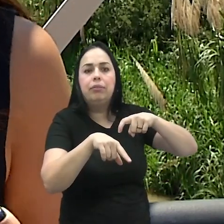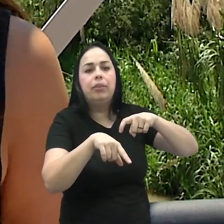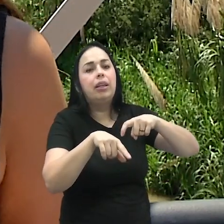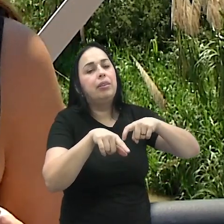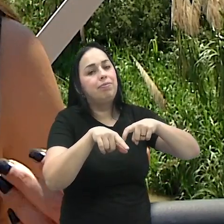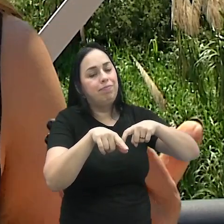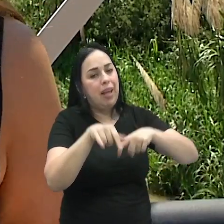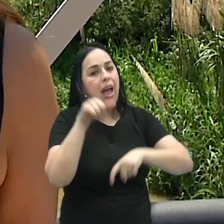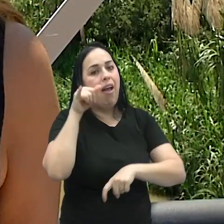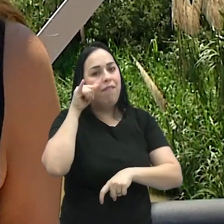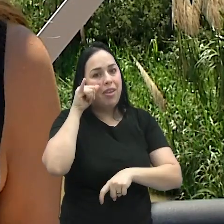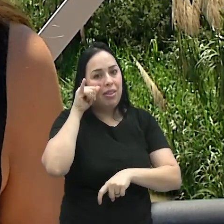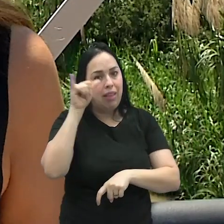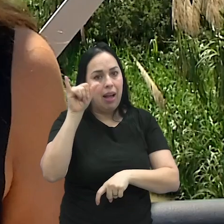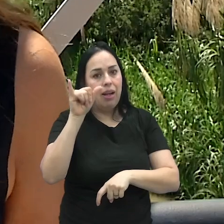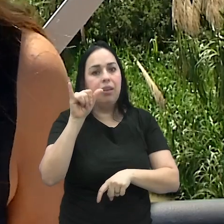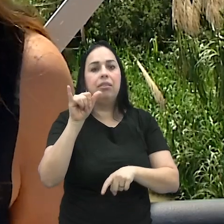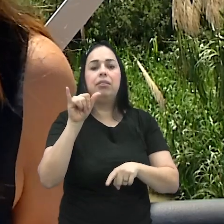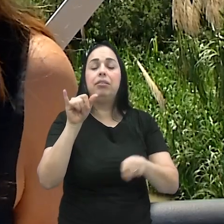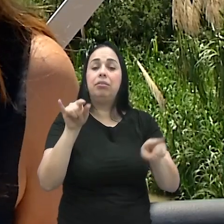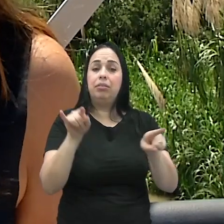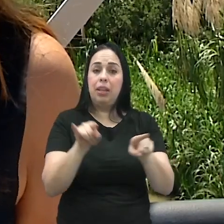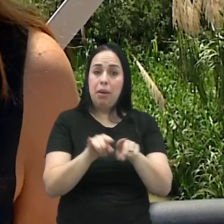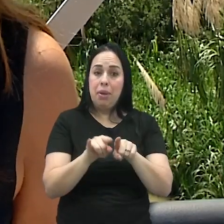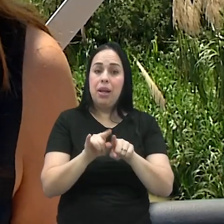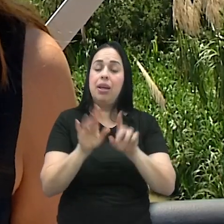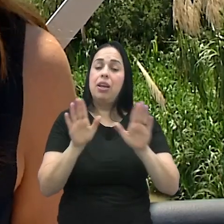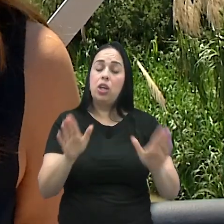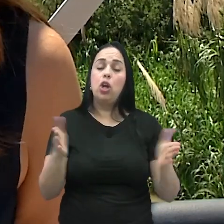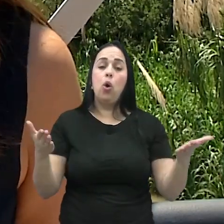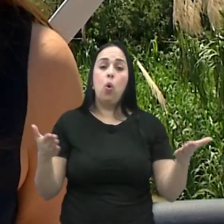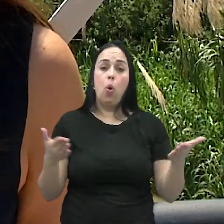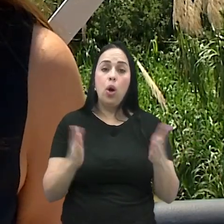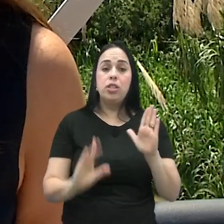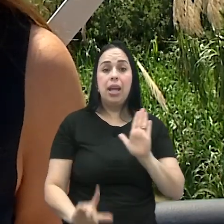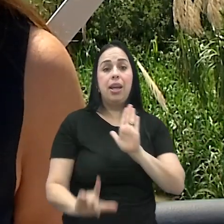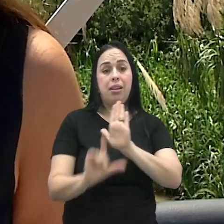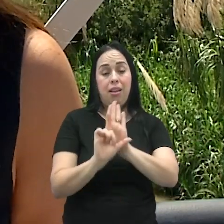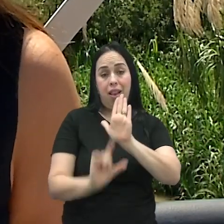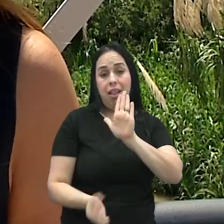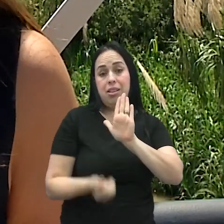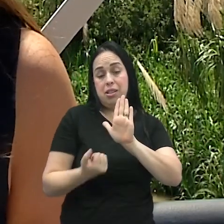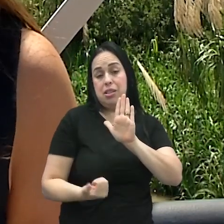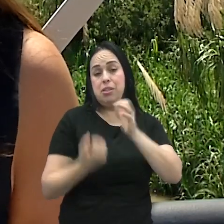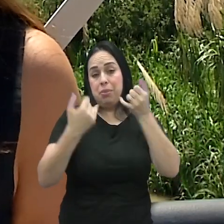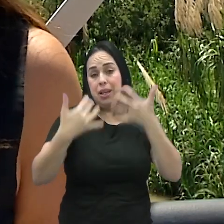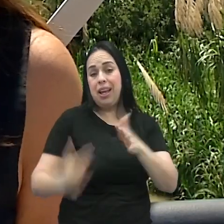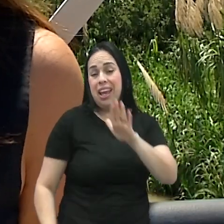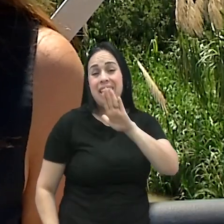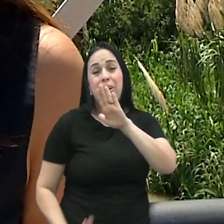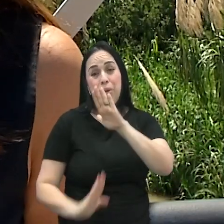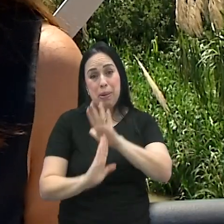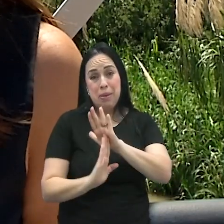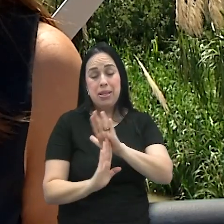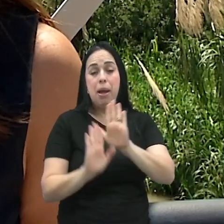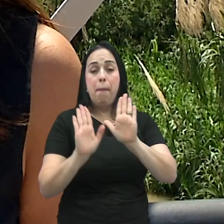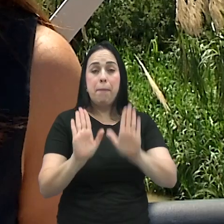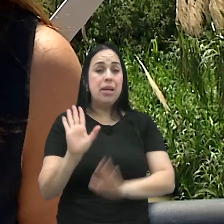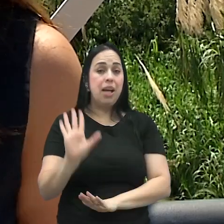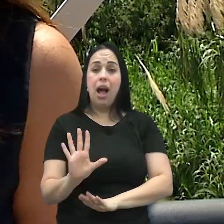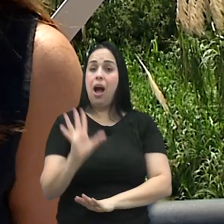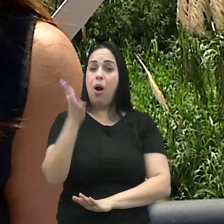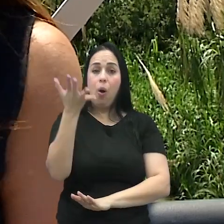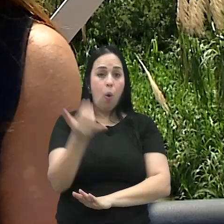sejam talvez poluentes dentro dos limites aceitáveis pela legislação hoje e que não sejam poluentes persistentes. O que acontece é que